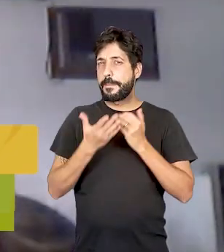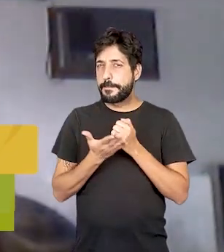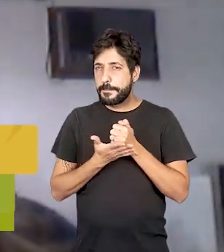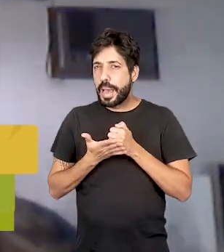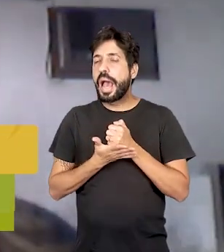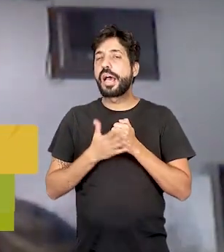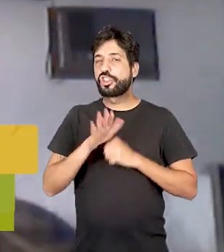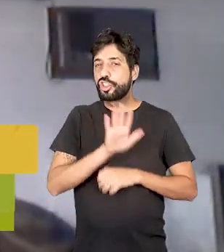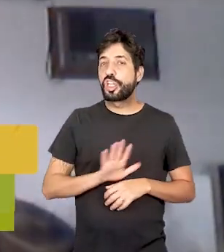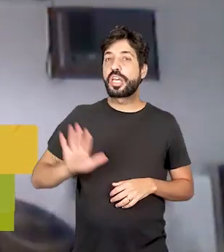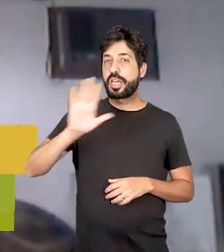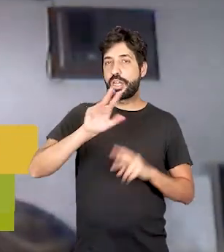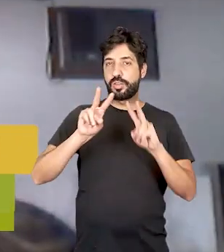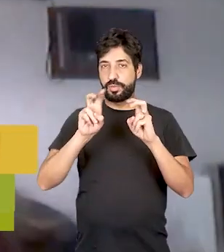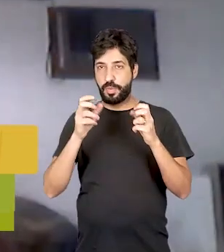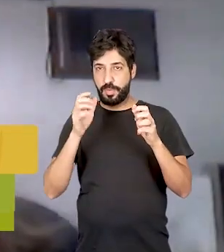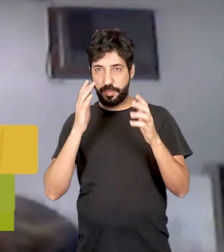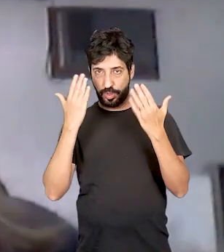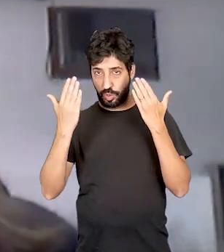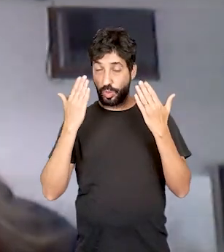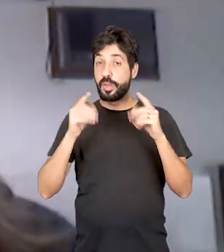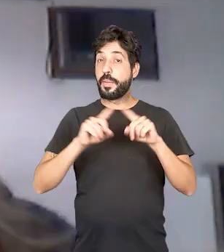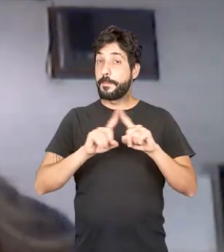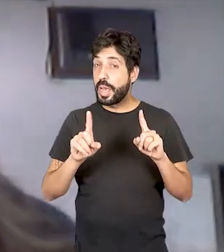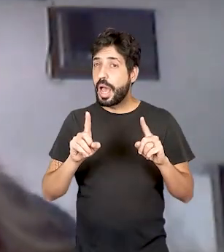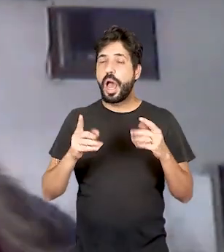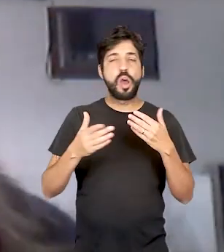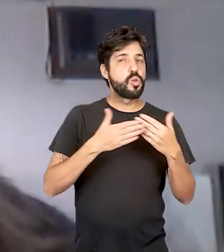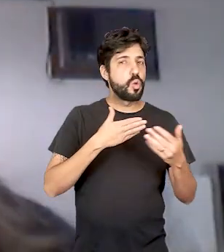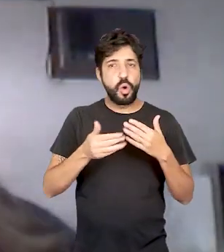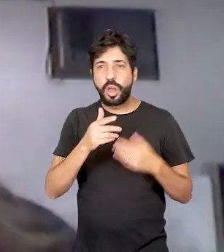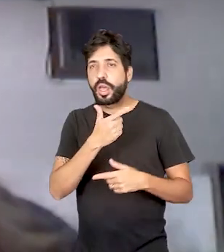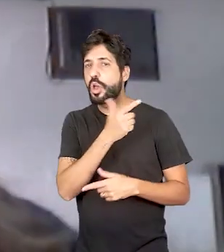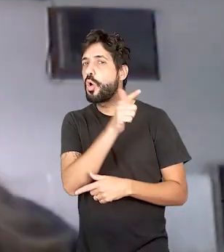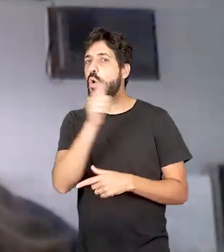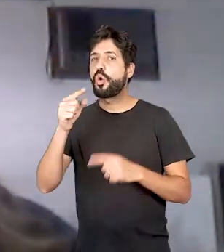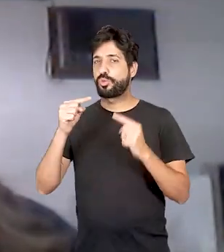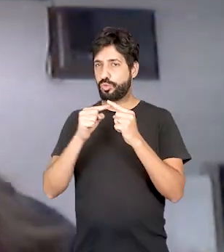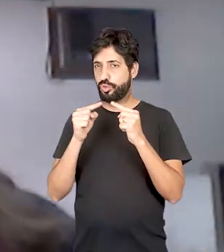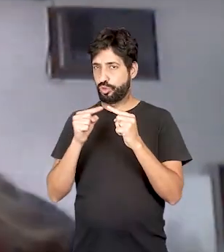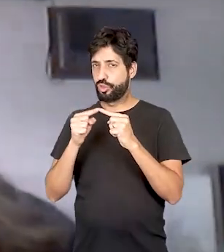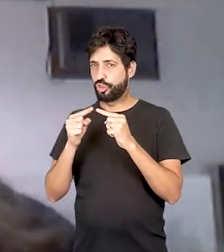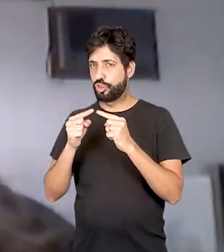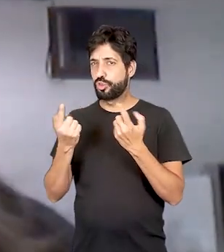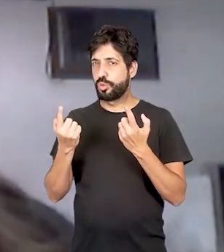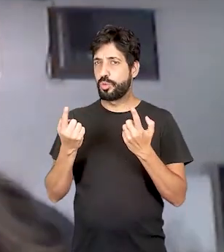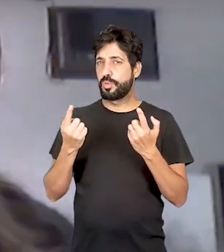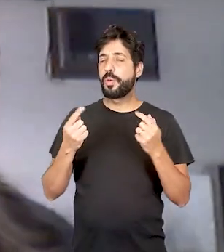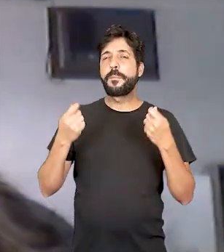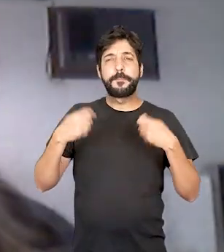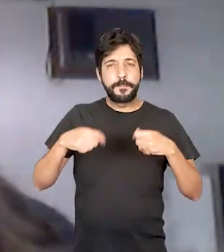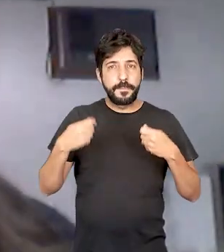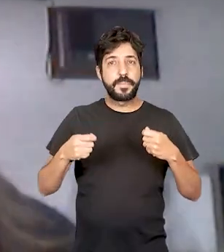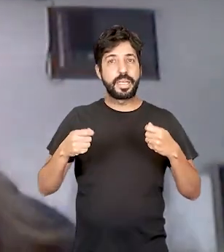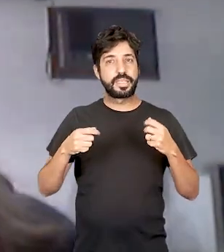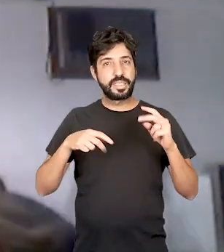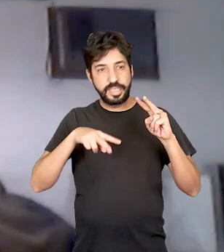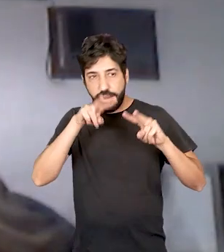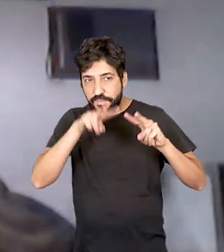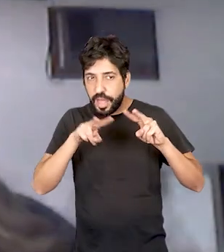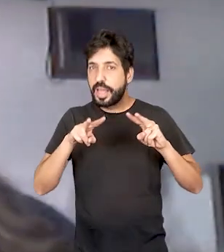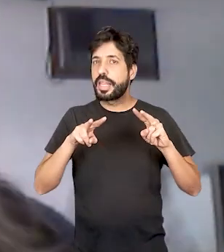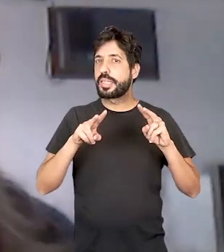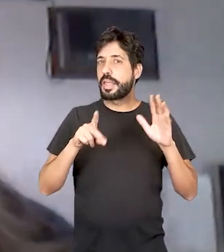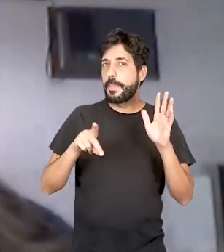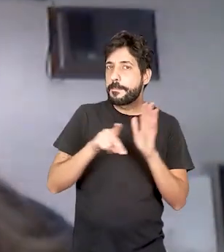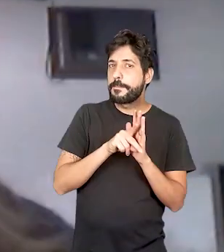gerais da avaliação em psicologia. Entretanto, assim como em qualquer outra especialidade, vai respeitar as particularidades do